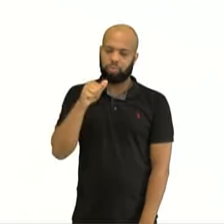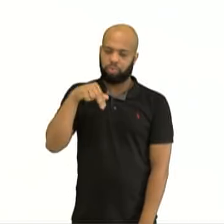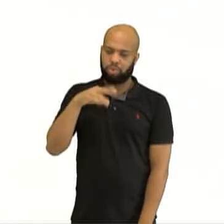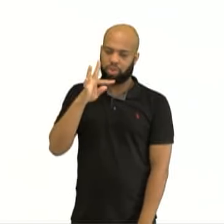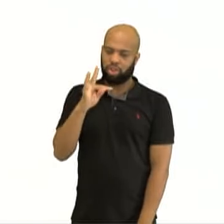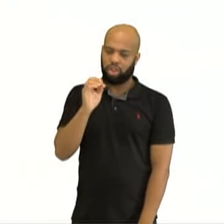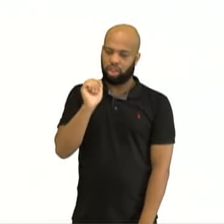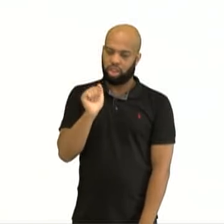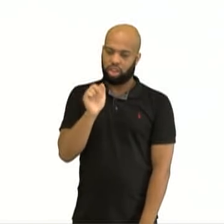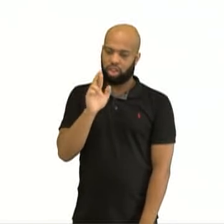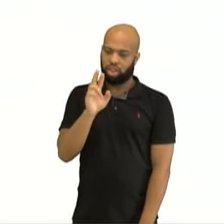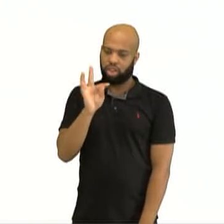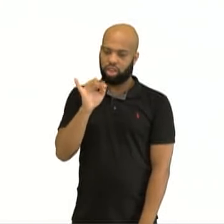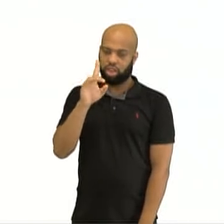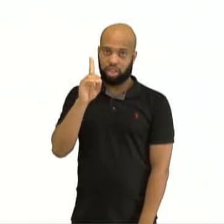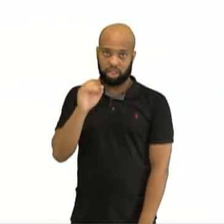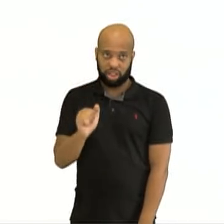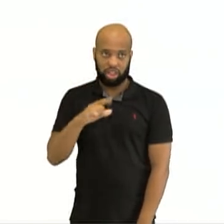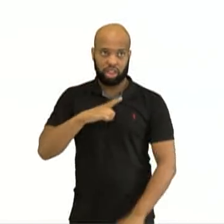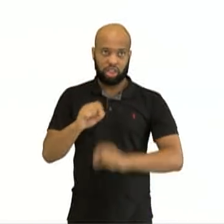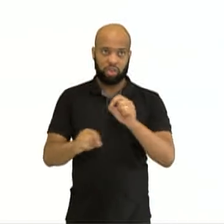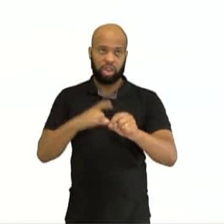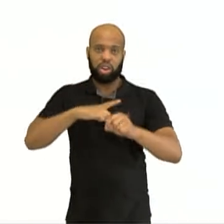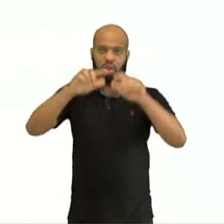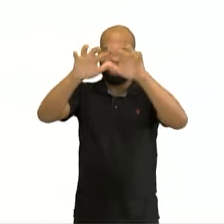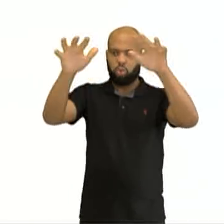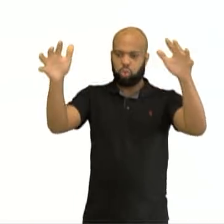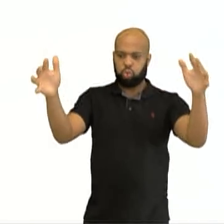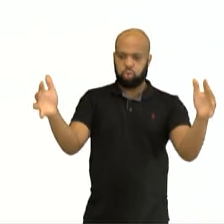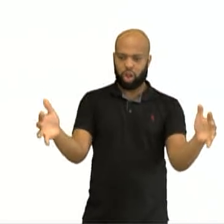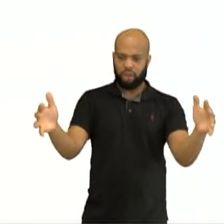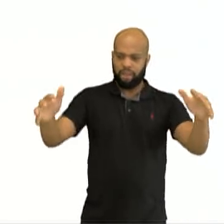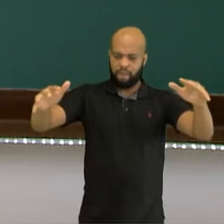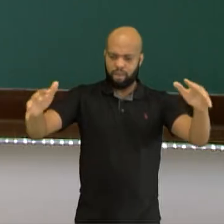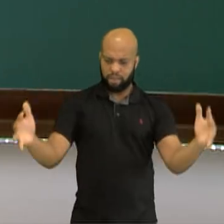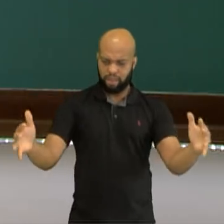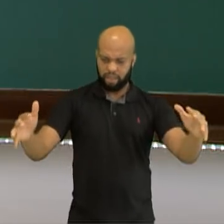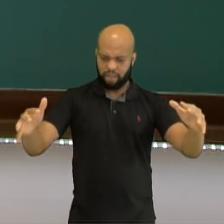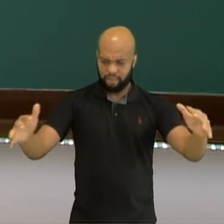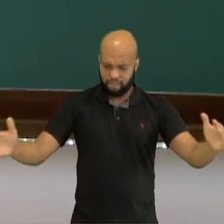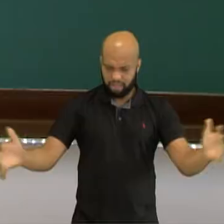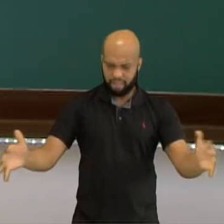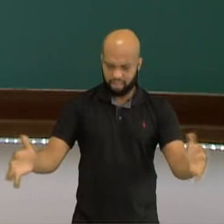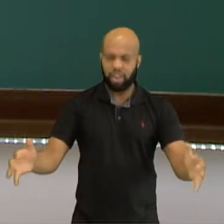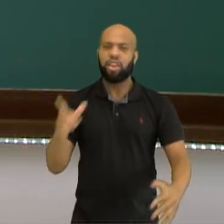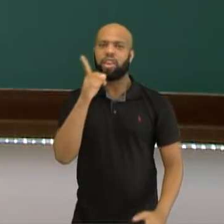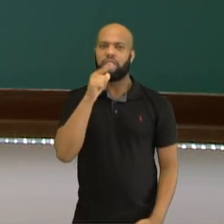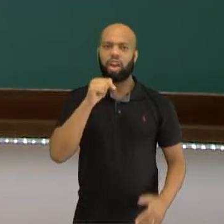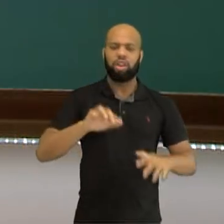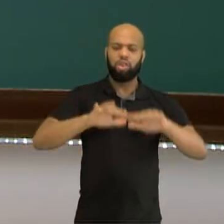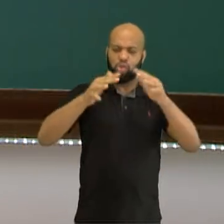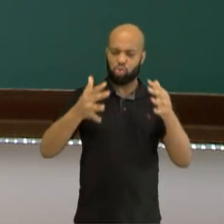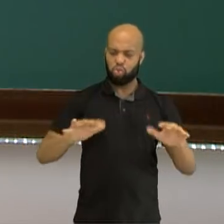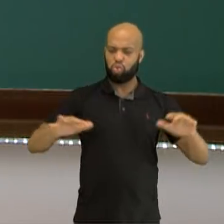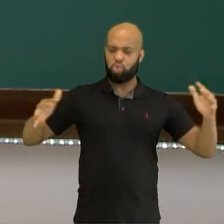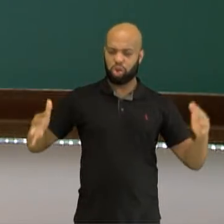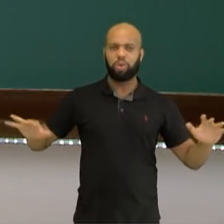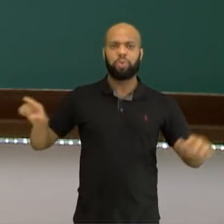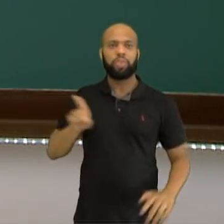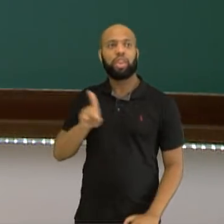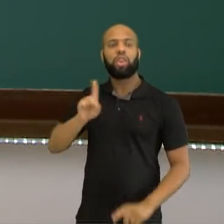uma barreira para a superfície terrestre, segurando a água dos oceanos. Então aqui eu trago para vocês